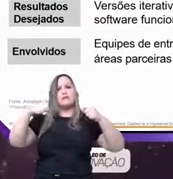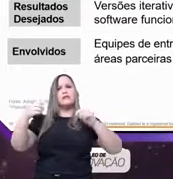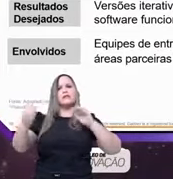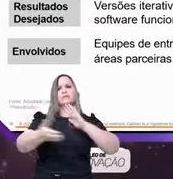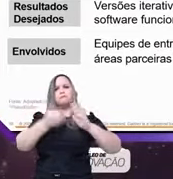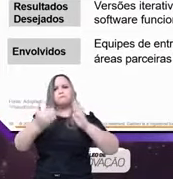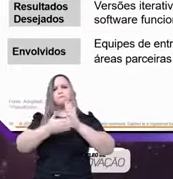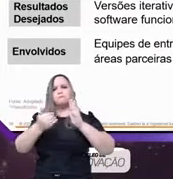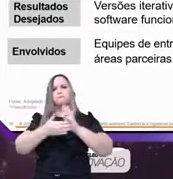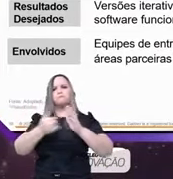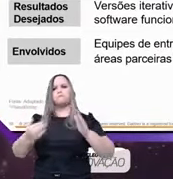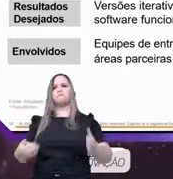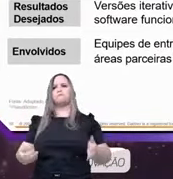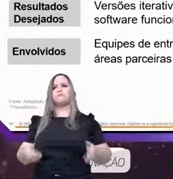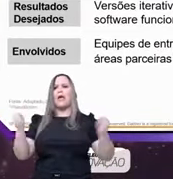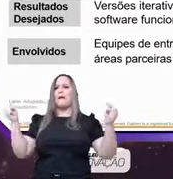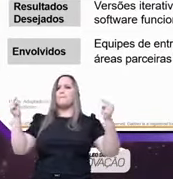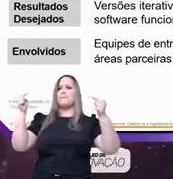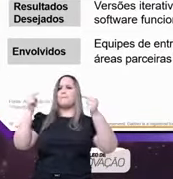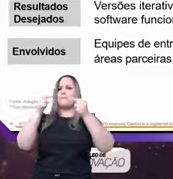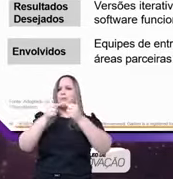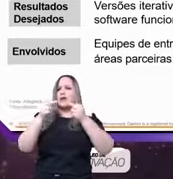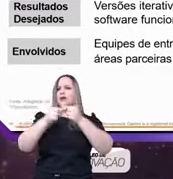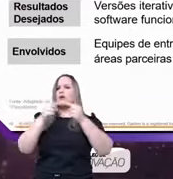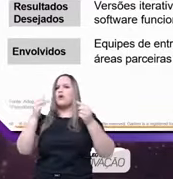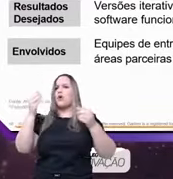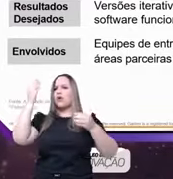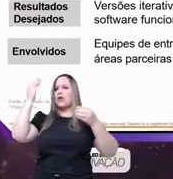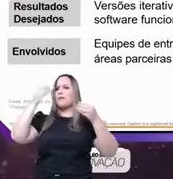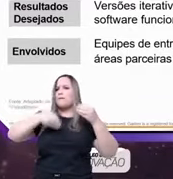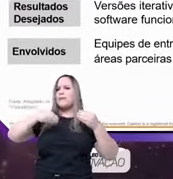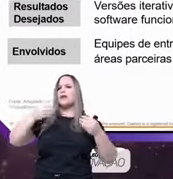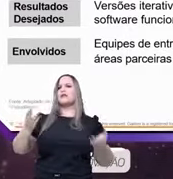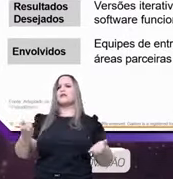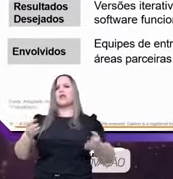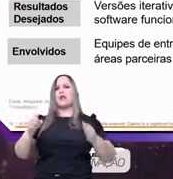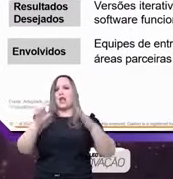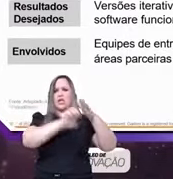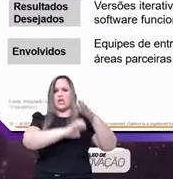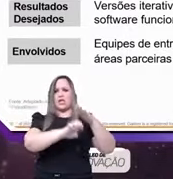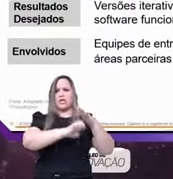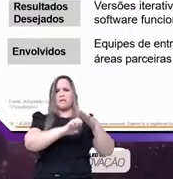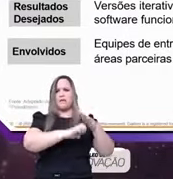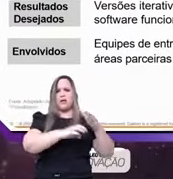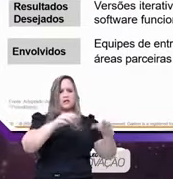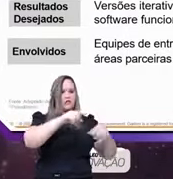especificamente de software e aplicou na prática. E essa empresa, especificamente, ela é pública.